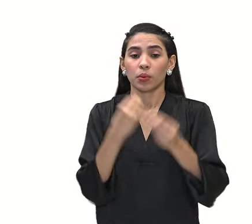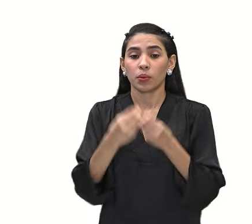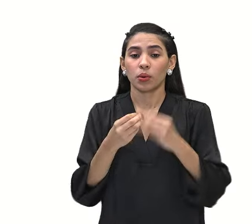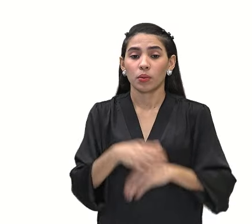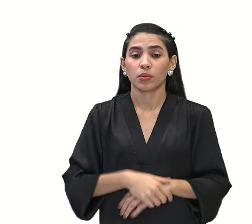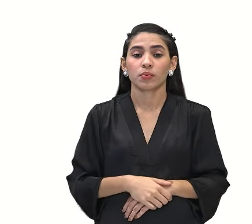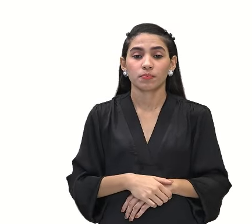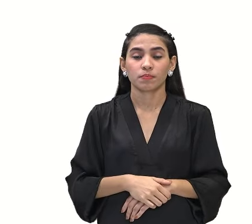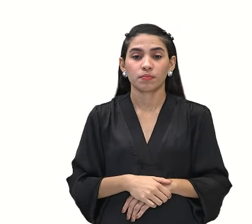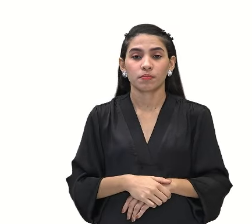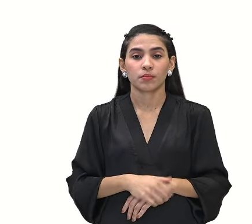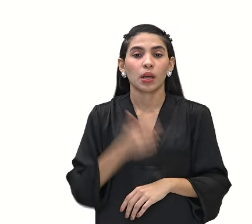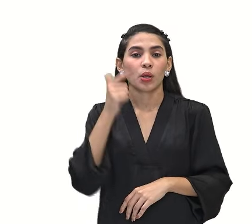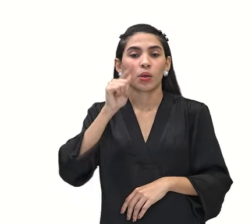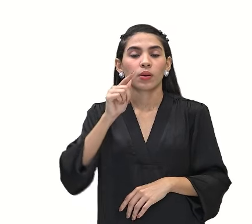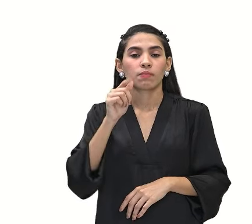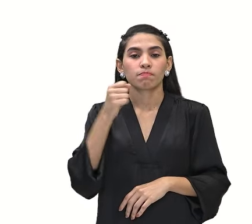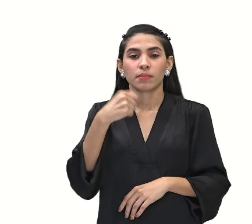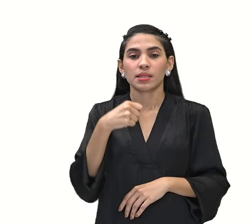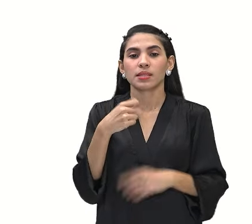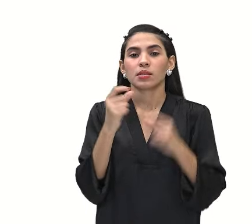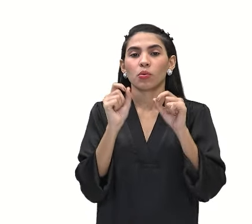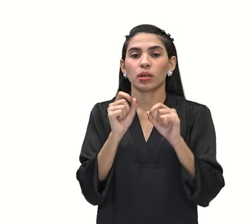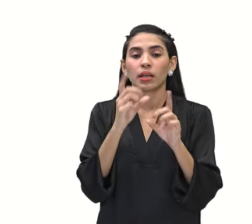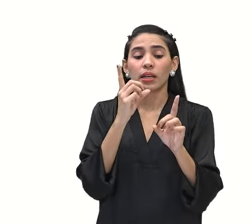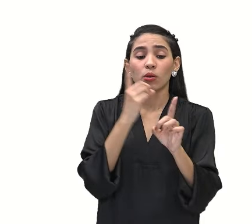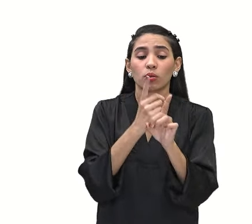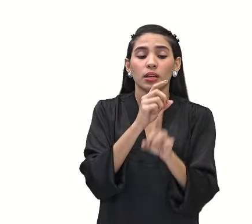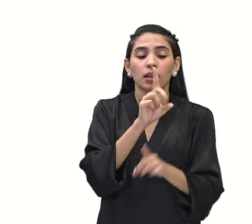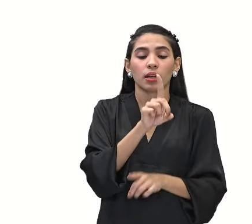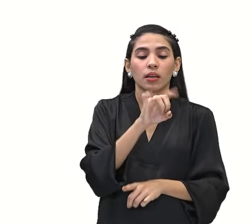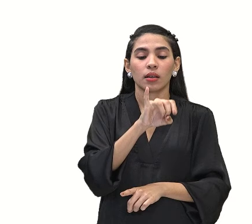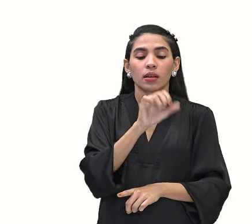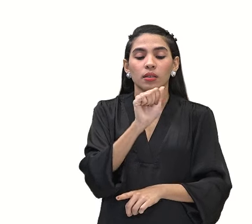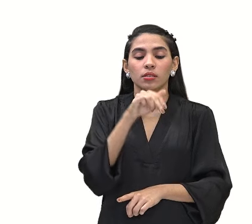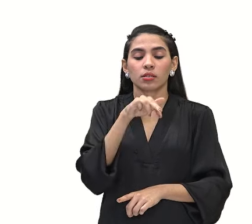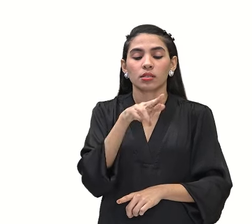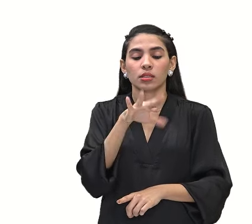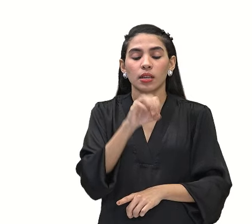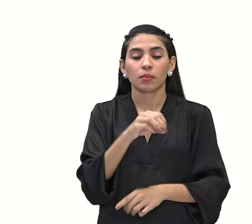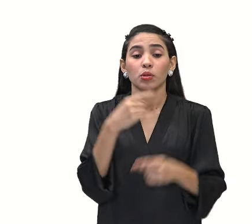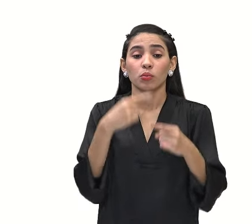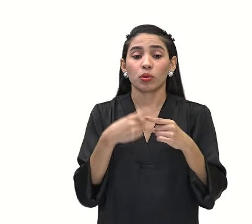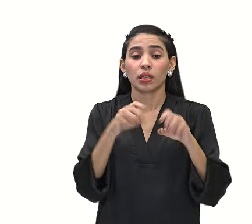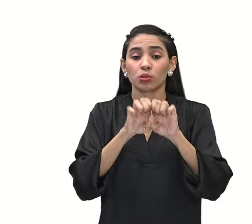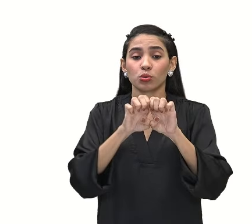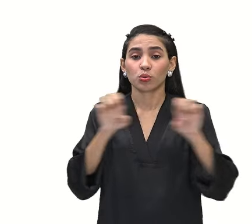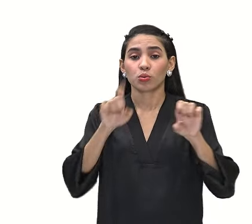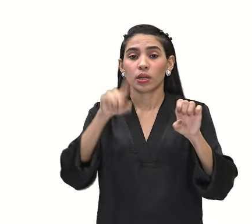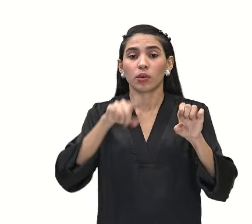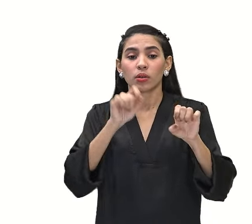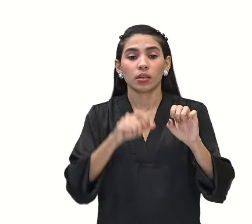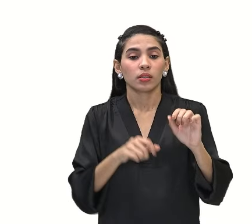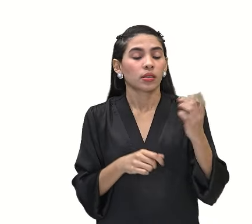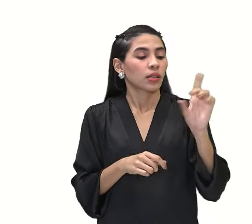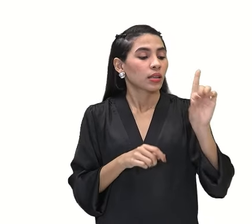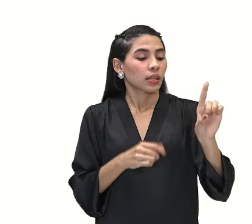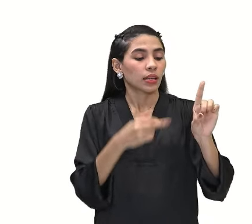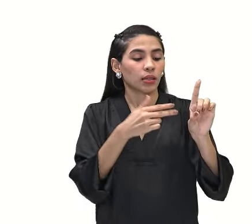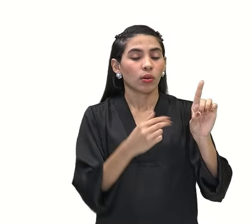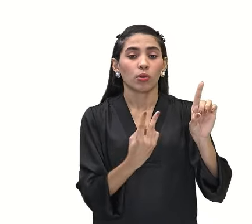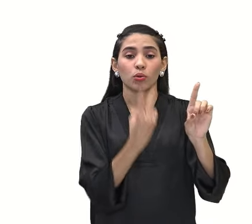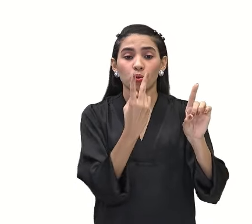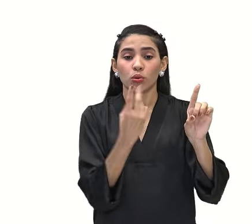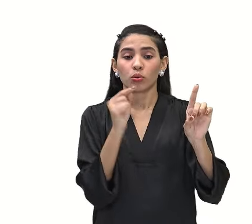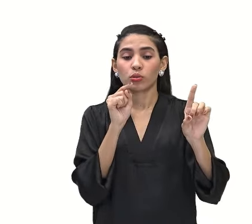do diâmetro certo Por quê ó porque o diâmetro é duas vezes o raio e quanto é